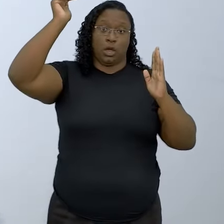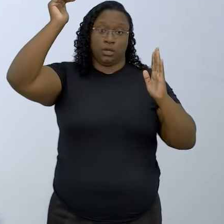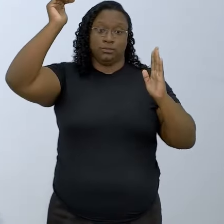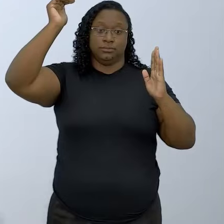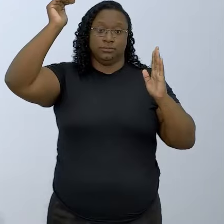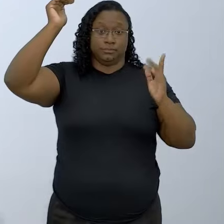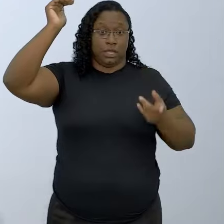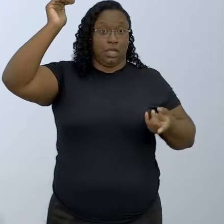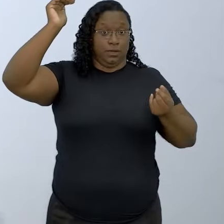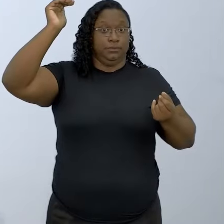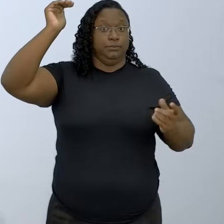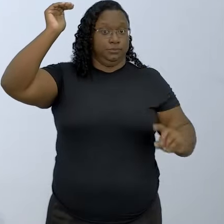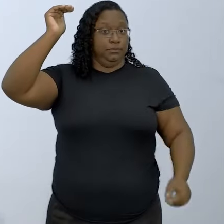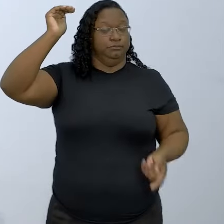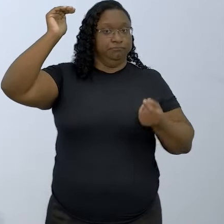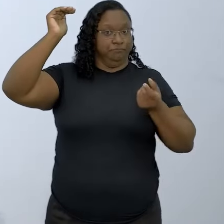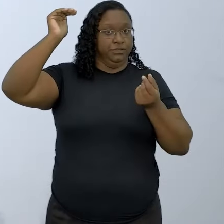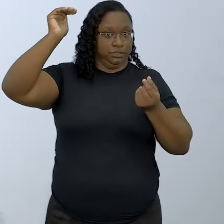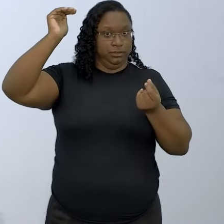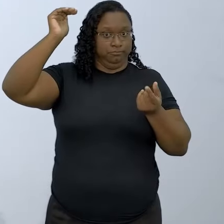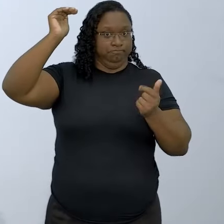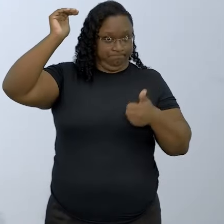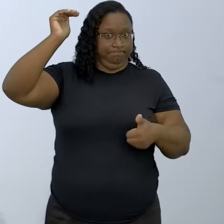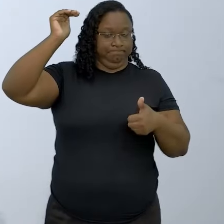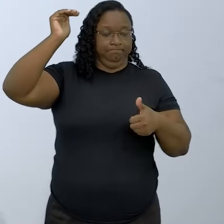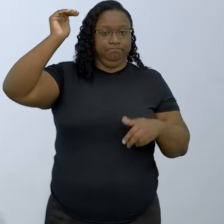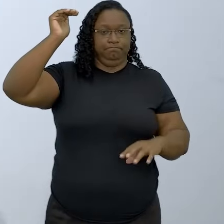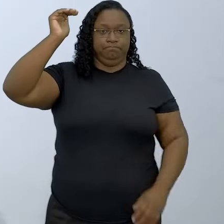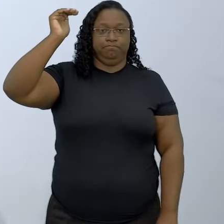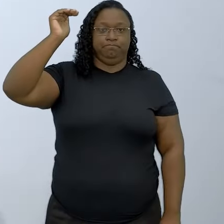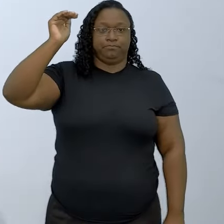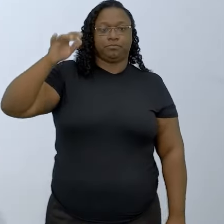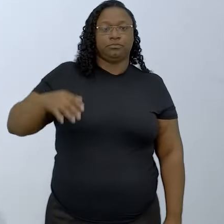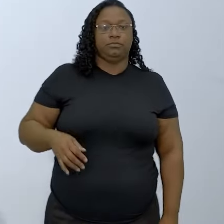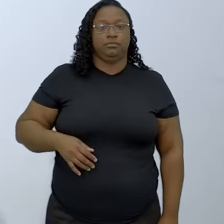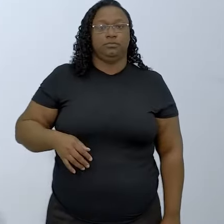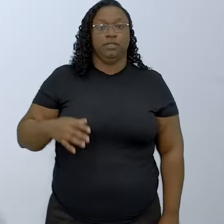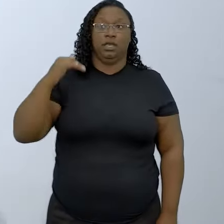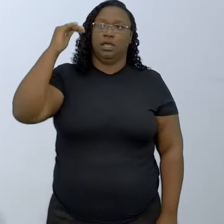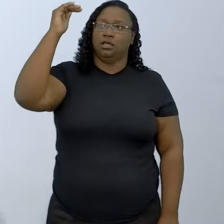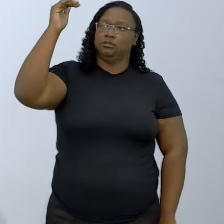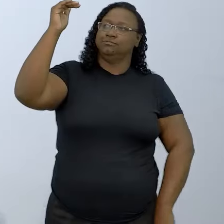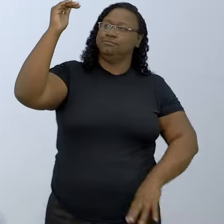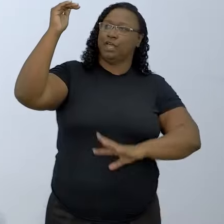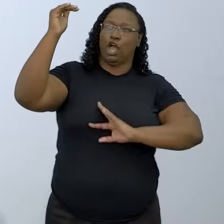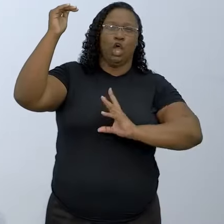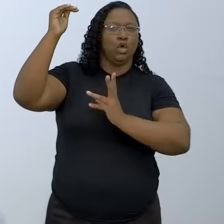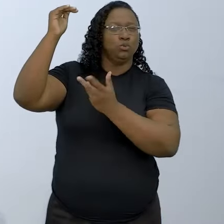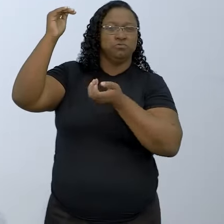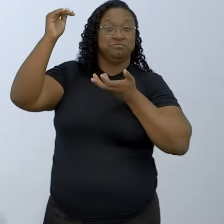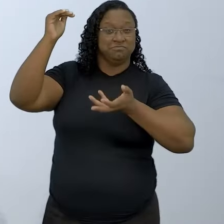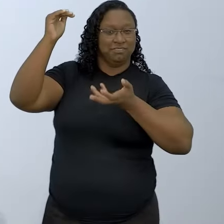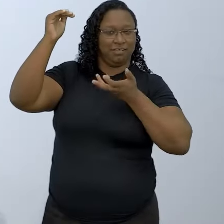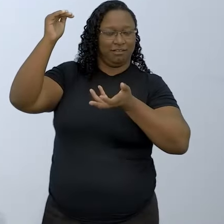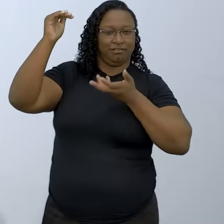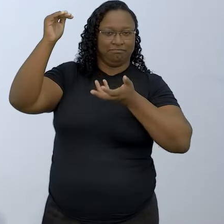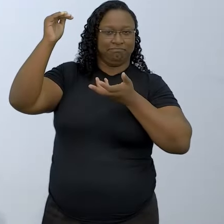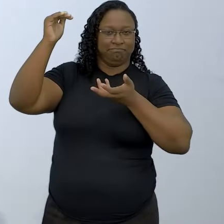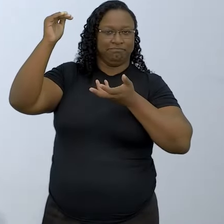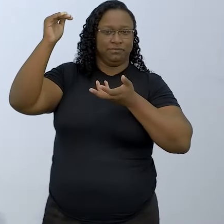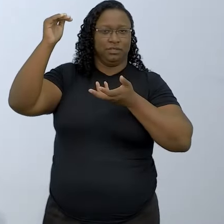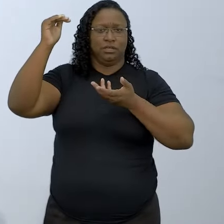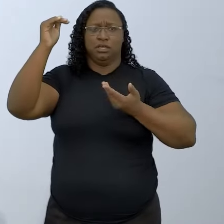gente tá falando de classes sociais no sentido financeiro, que tem as suas necessidades muito mais atendidas do que